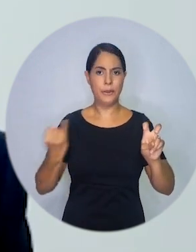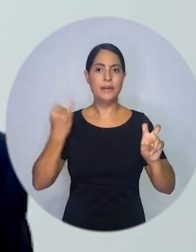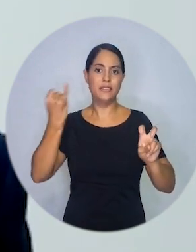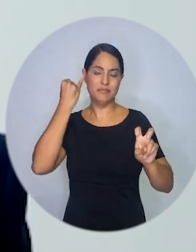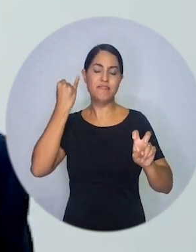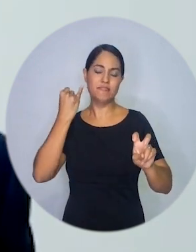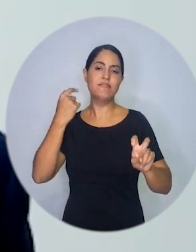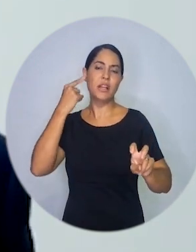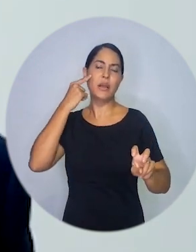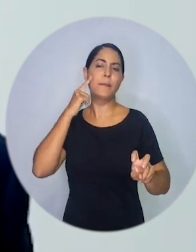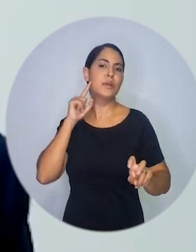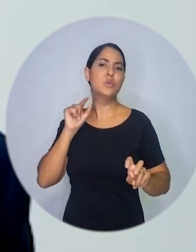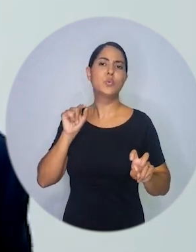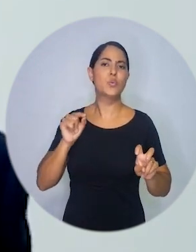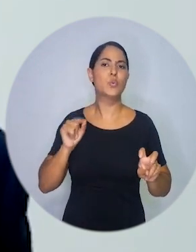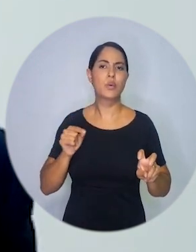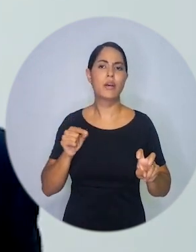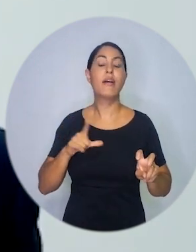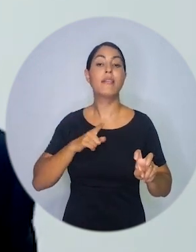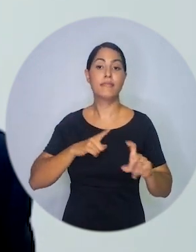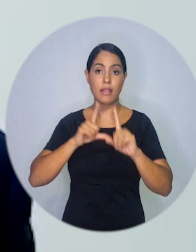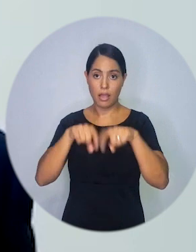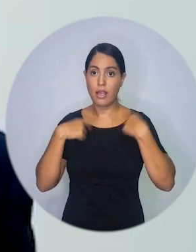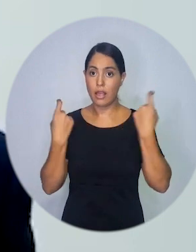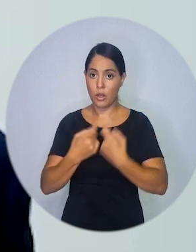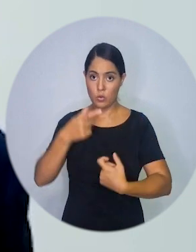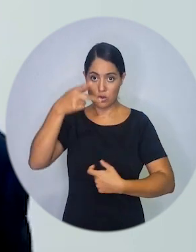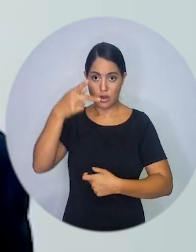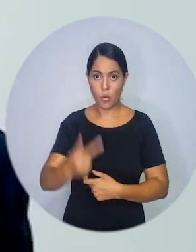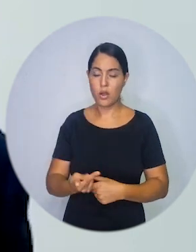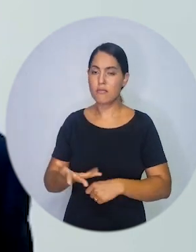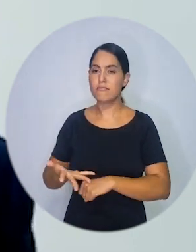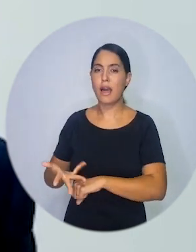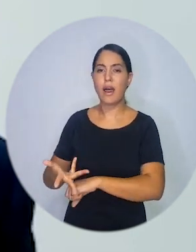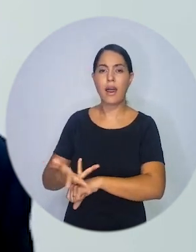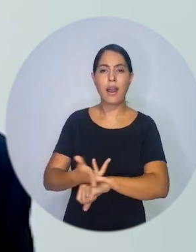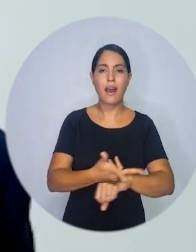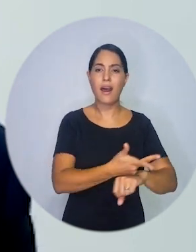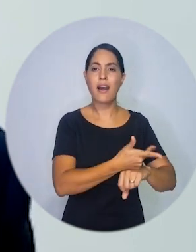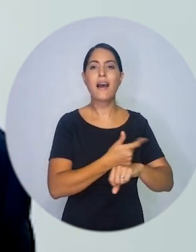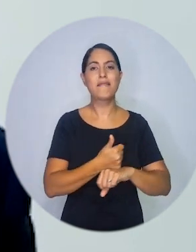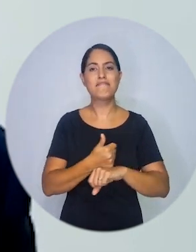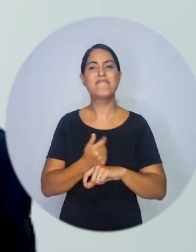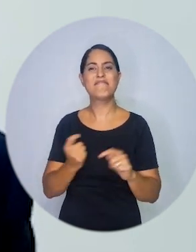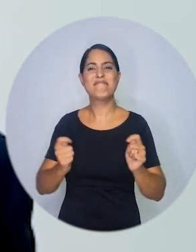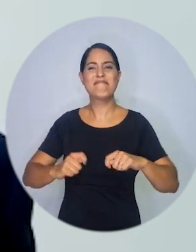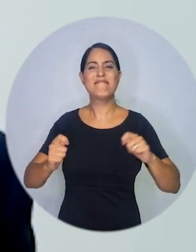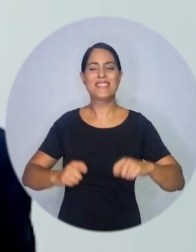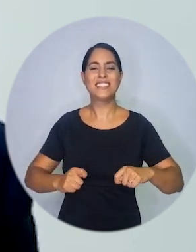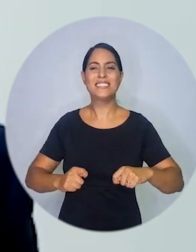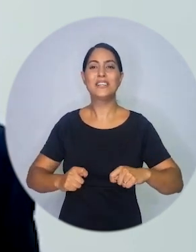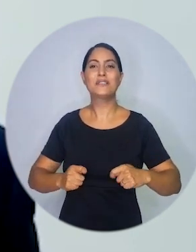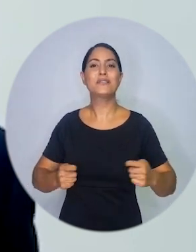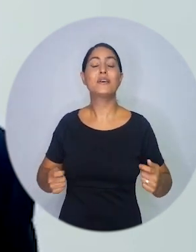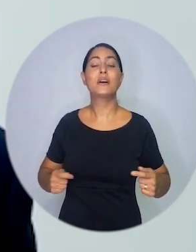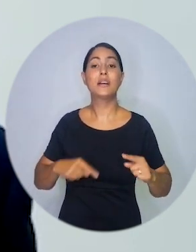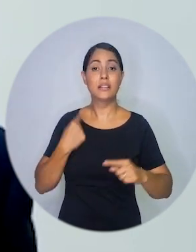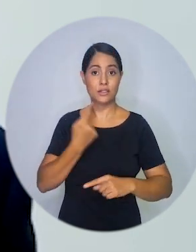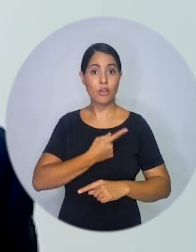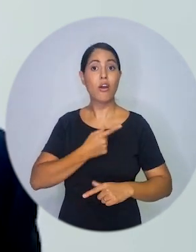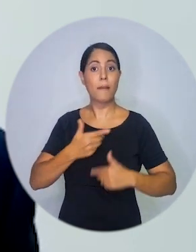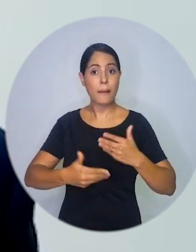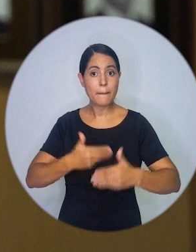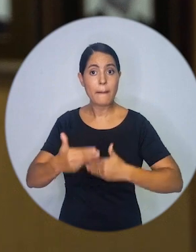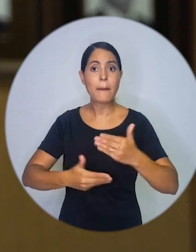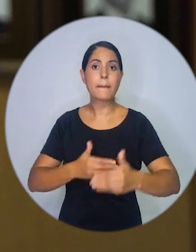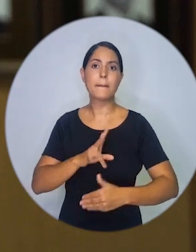prerrogativas, eu penso que todas as reuniões que fizemos aqui foram muito produtivas, muito profícuas e que renderão